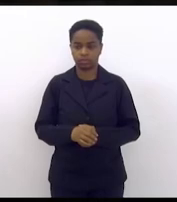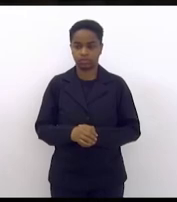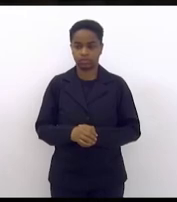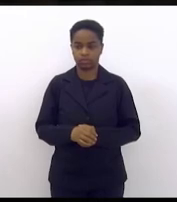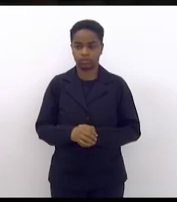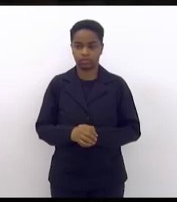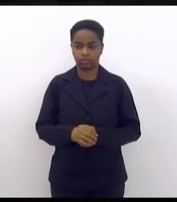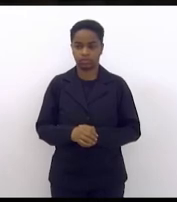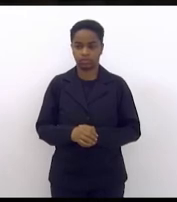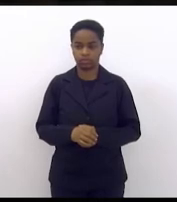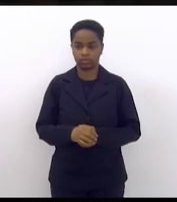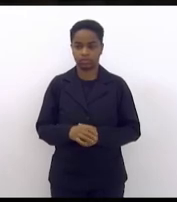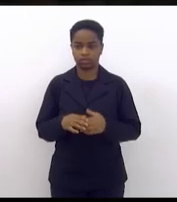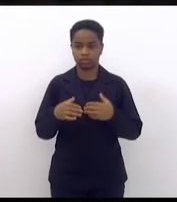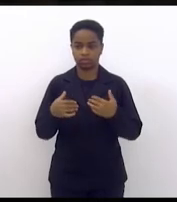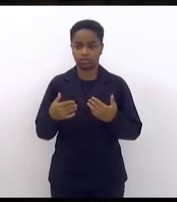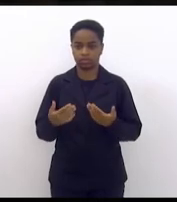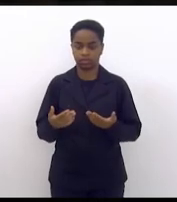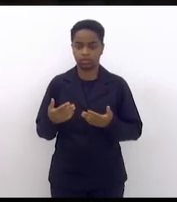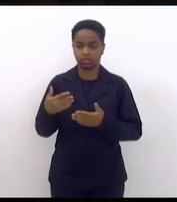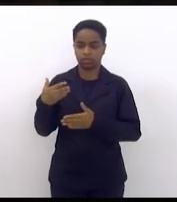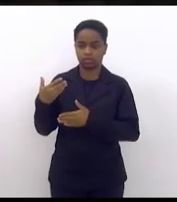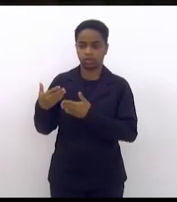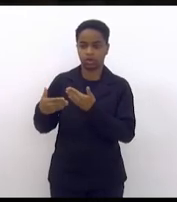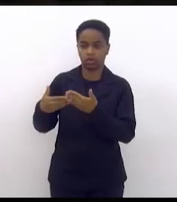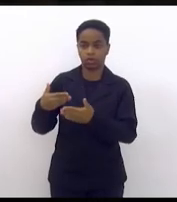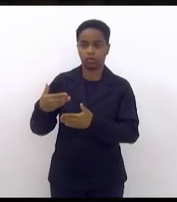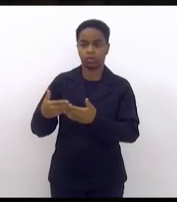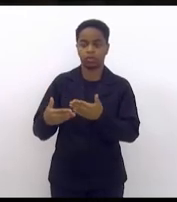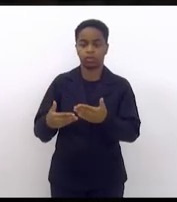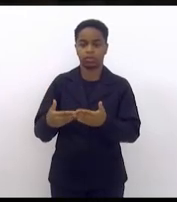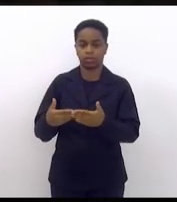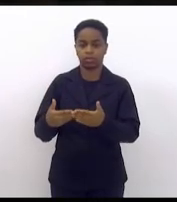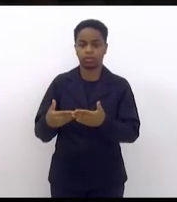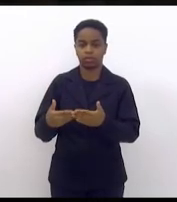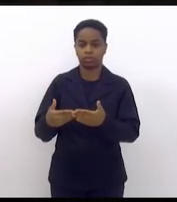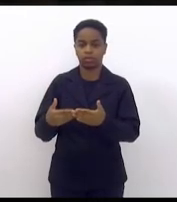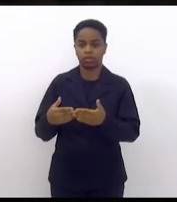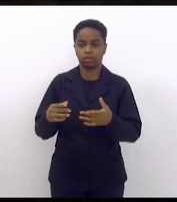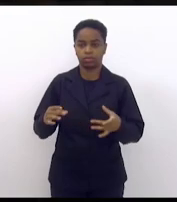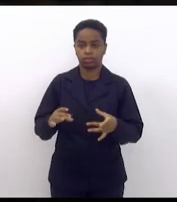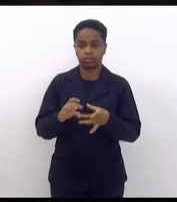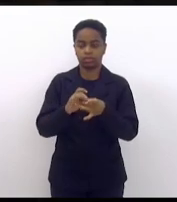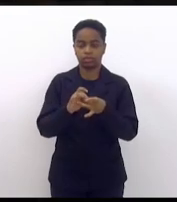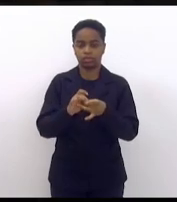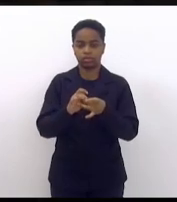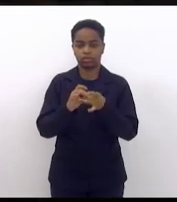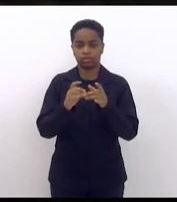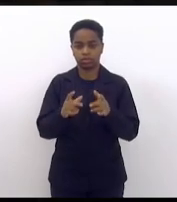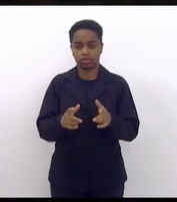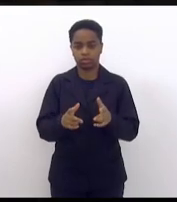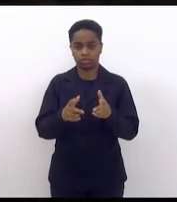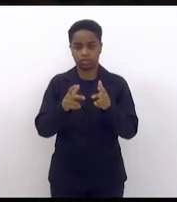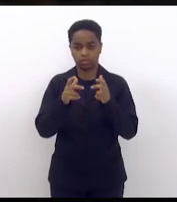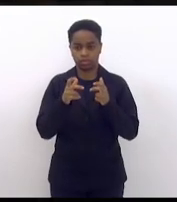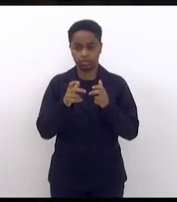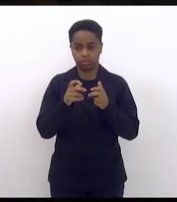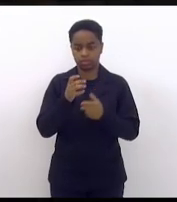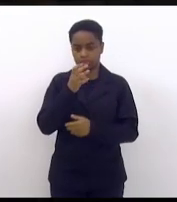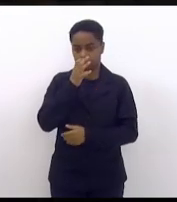Então, esse processo compreende particularmente a apreciação